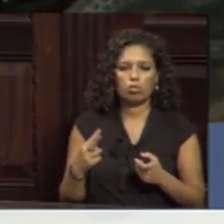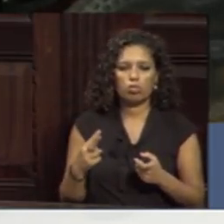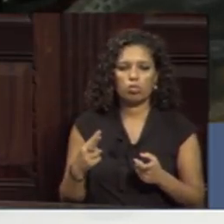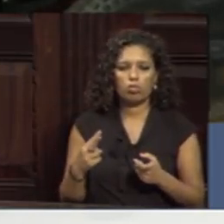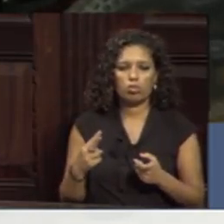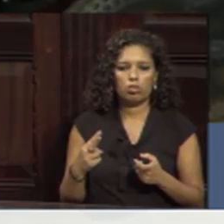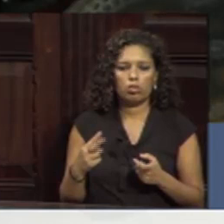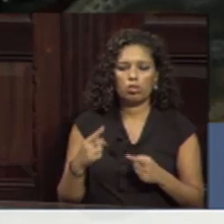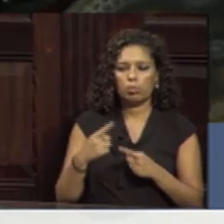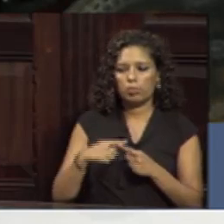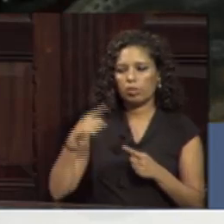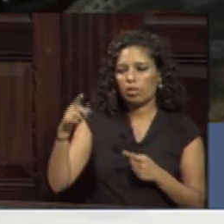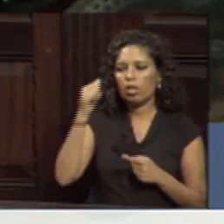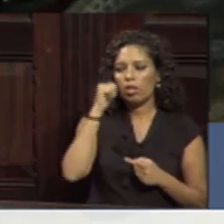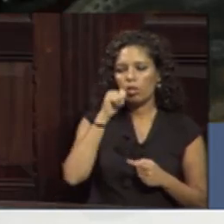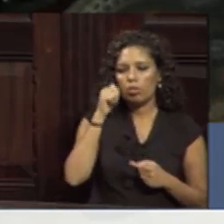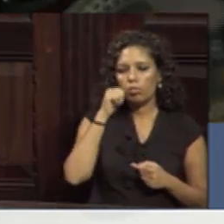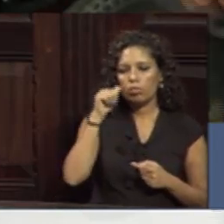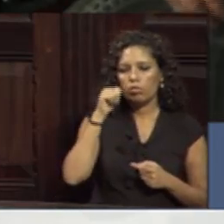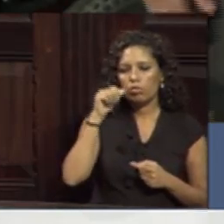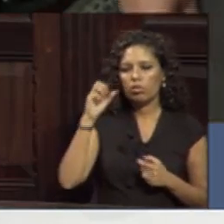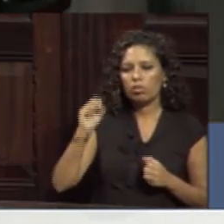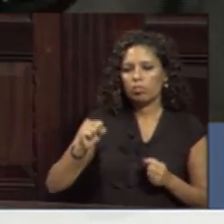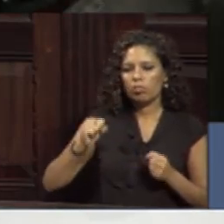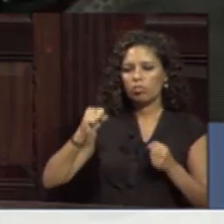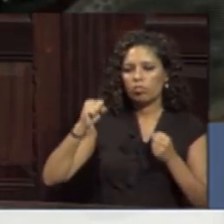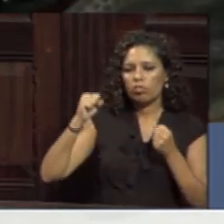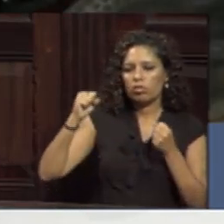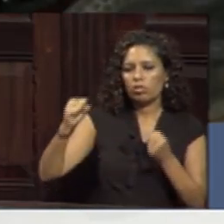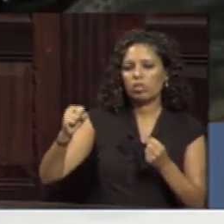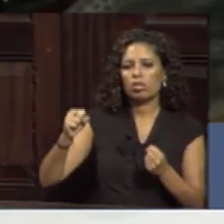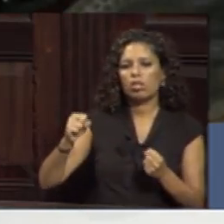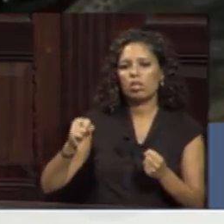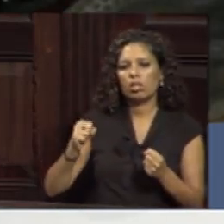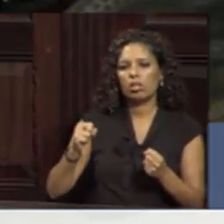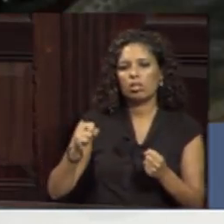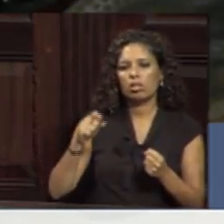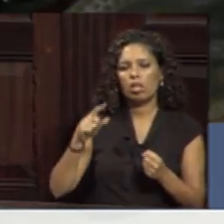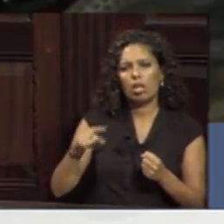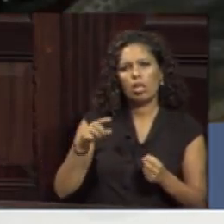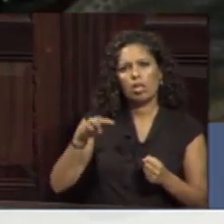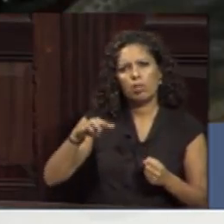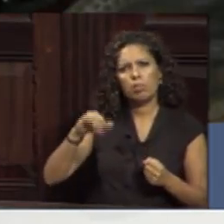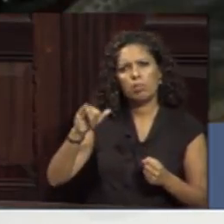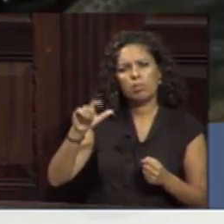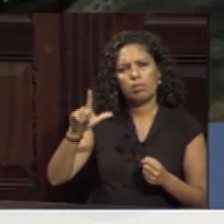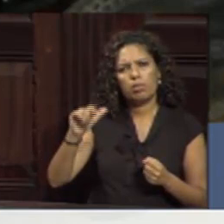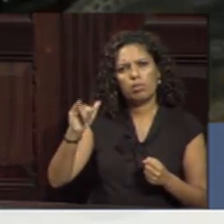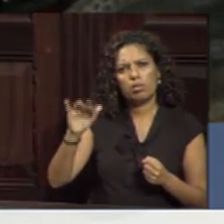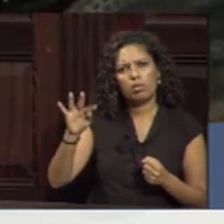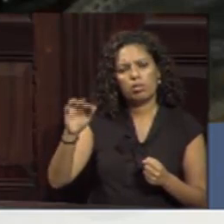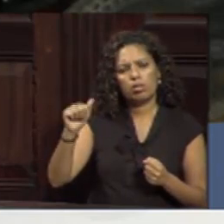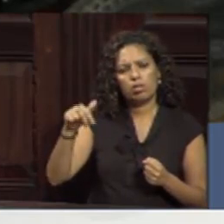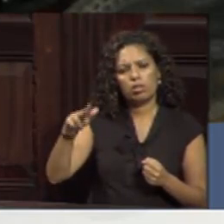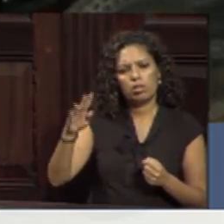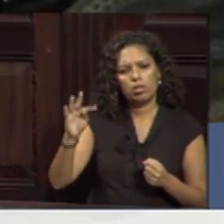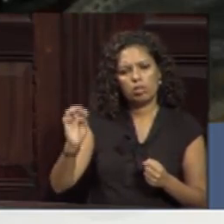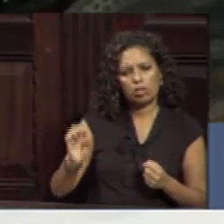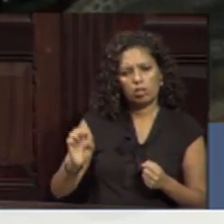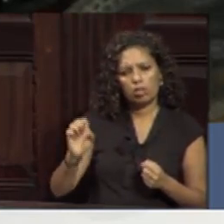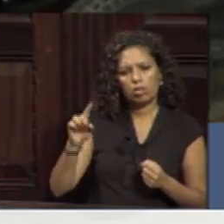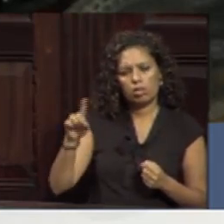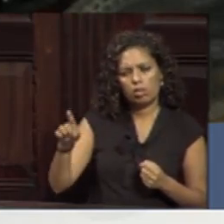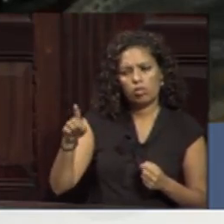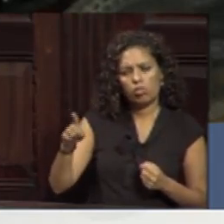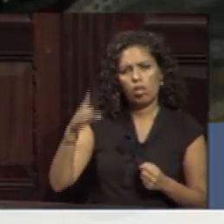pessoa valorosa desse partido, que também milita em favor da democracia e dos